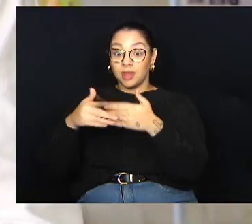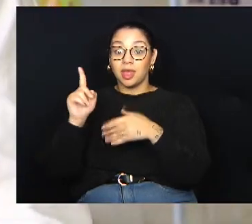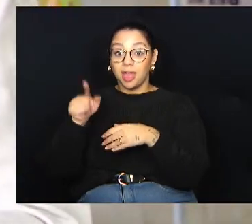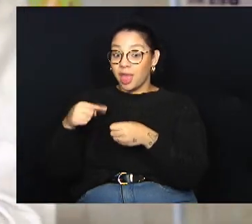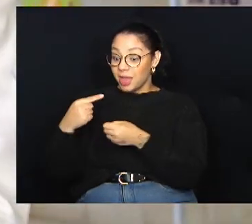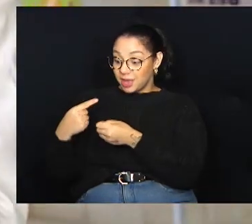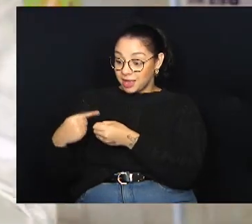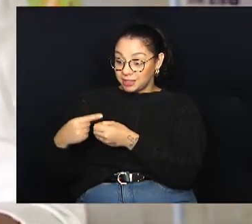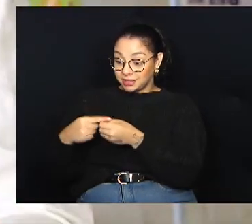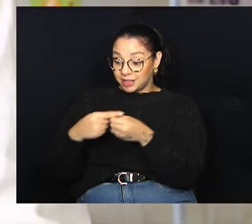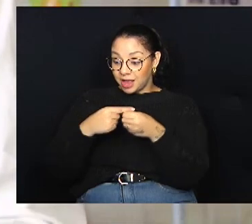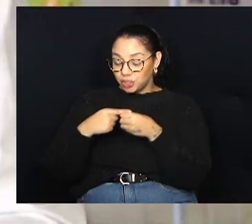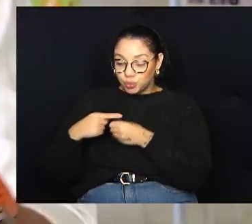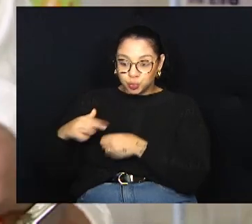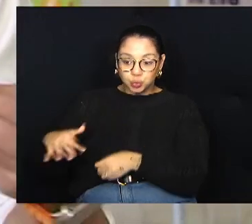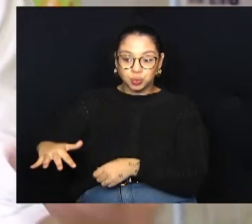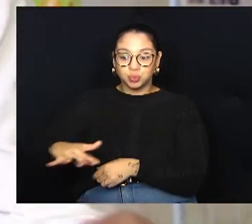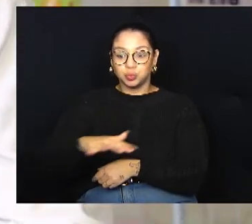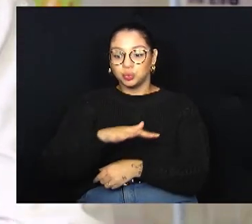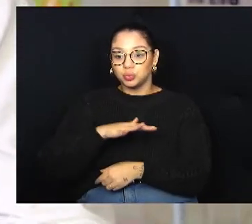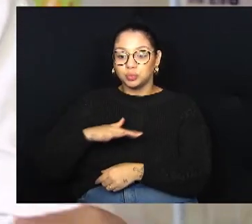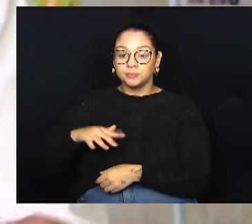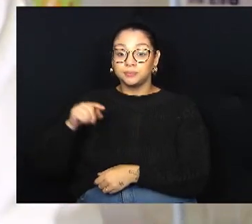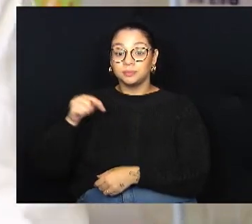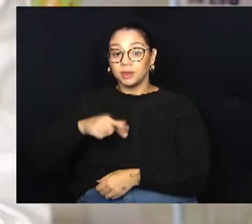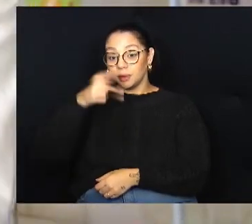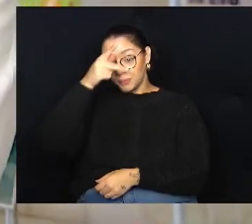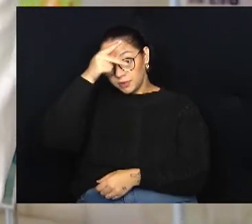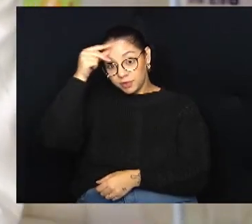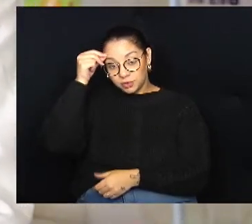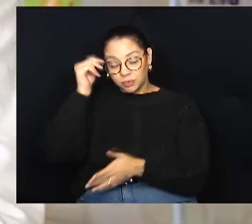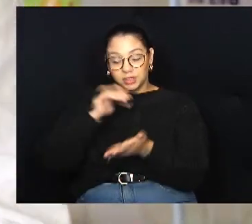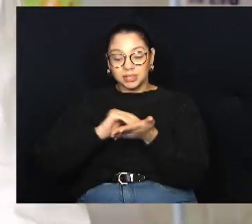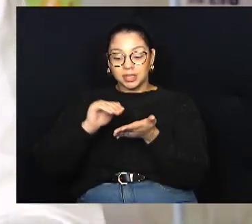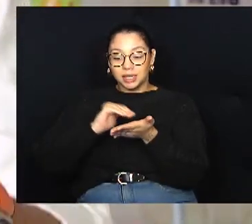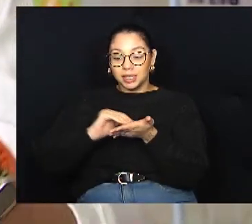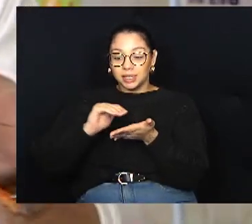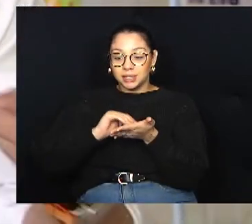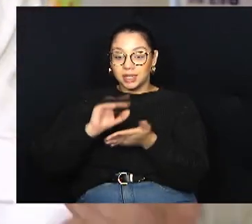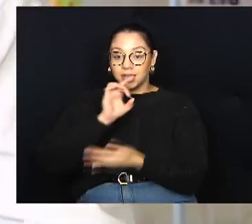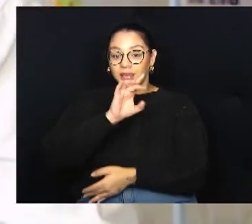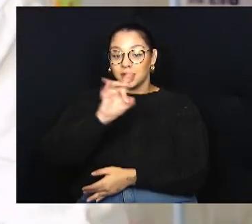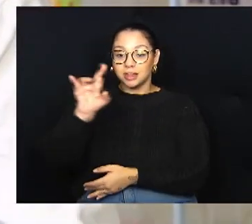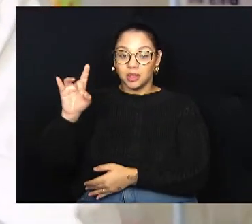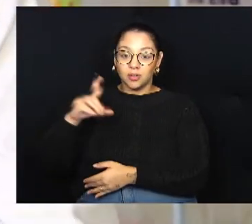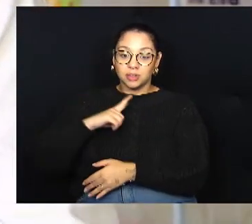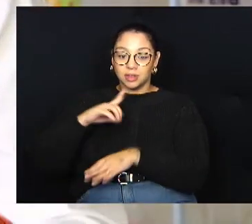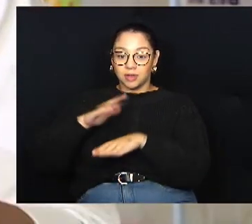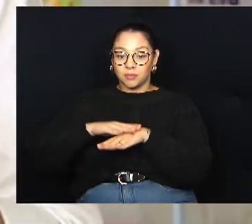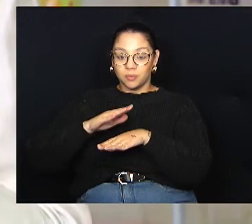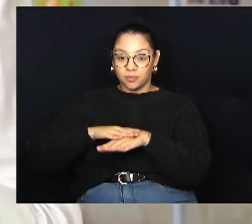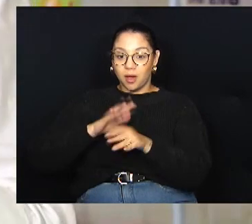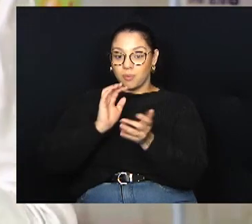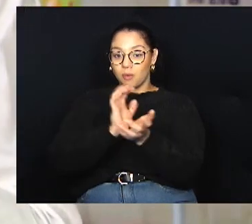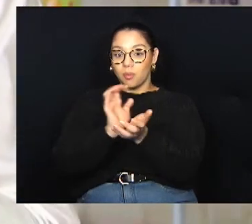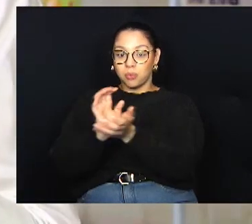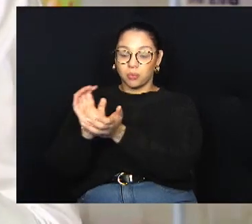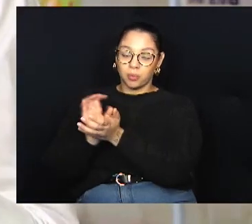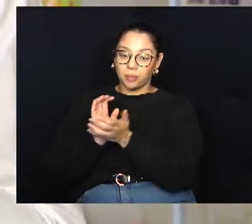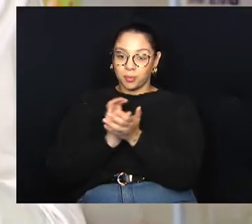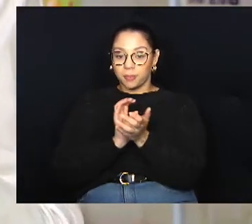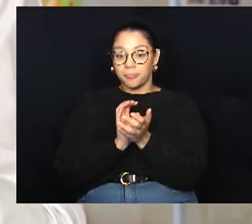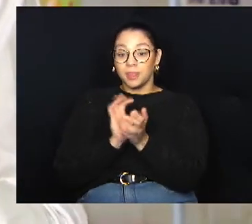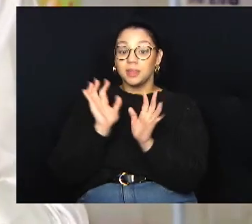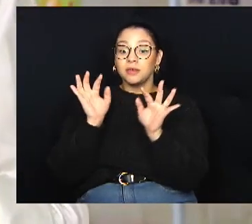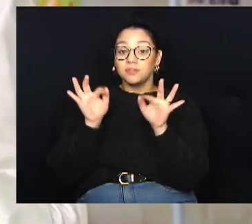se envolvendo. Aqui na prefeitura, cada secretaria tem uma ação, cada autarquia tem uma ação. E a gente vai